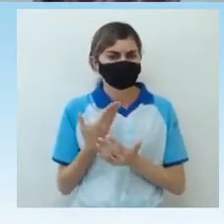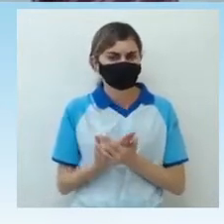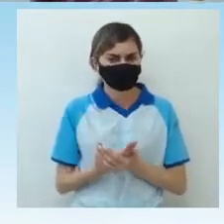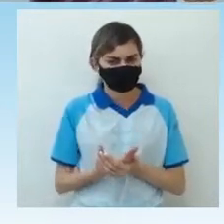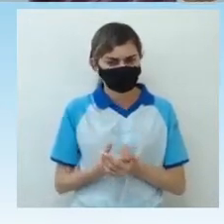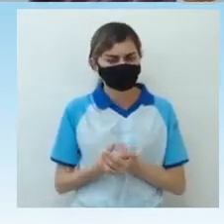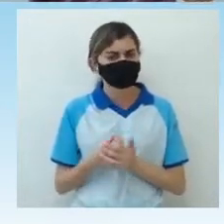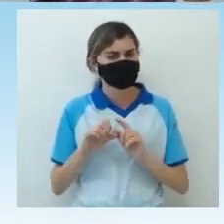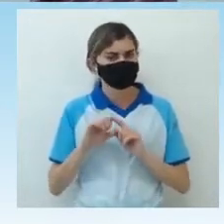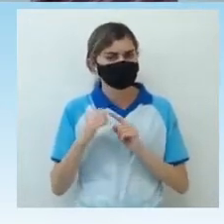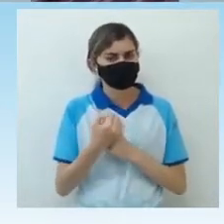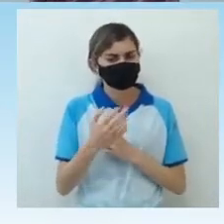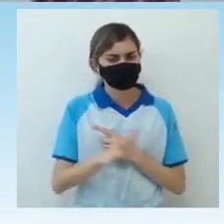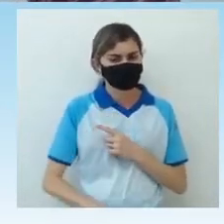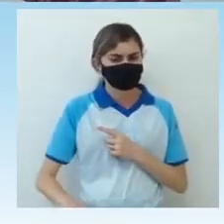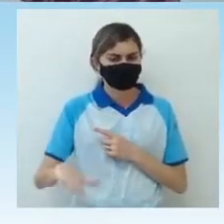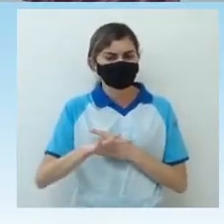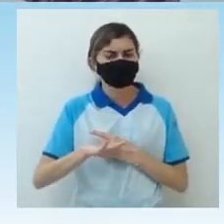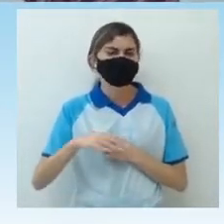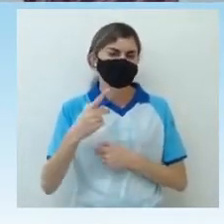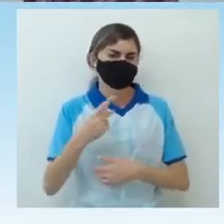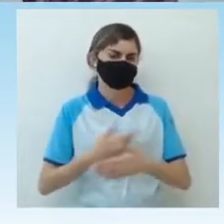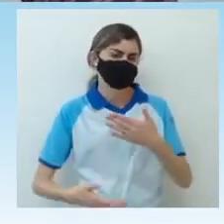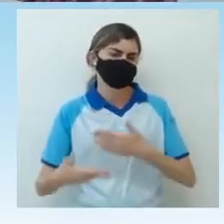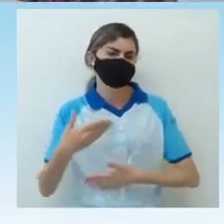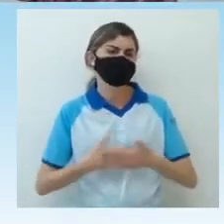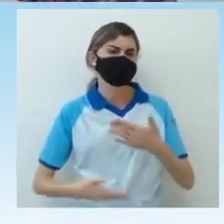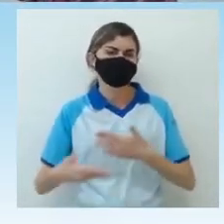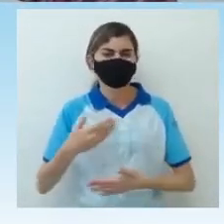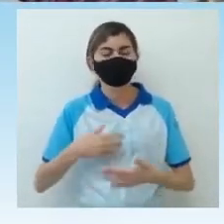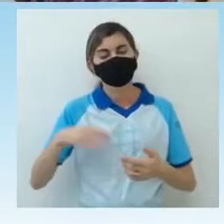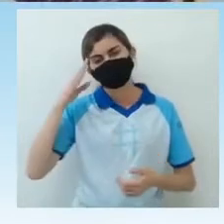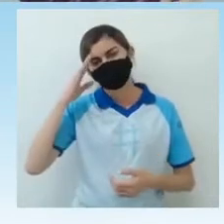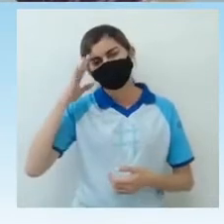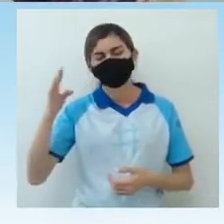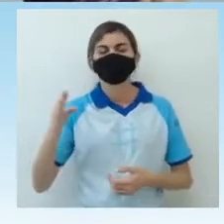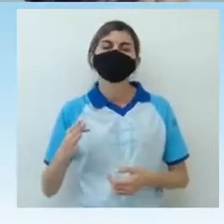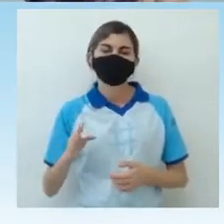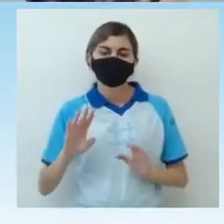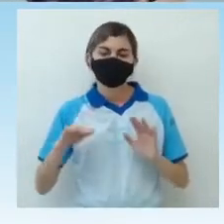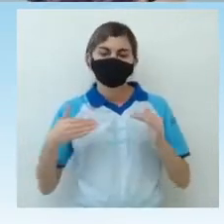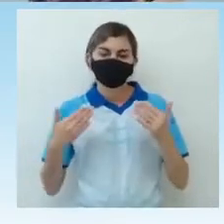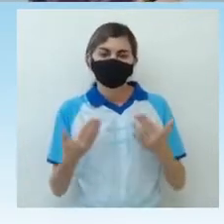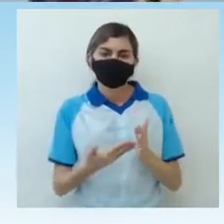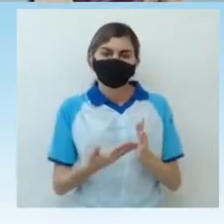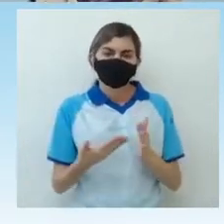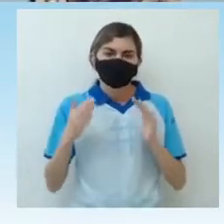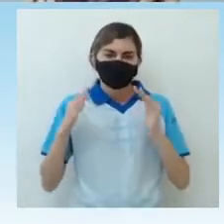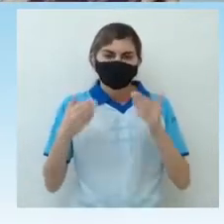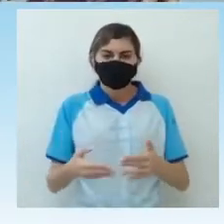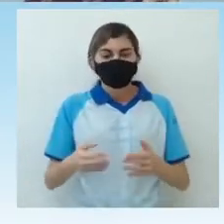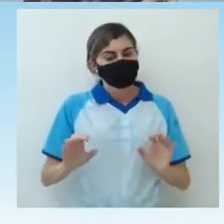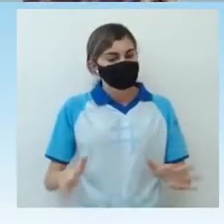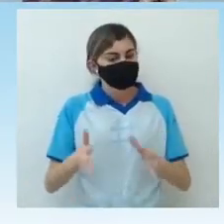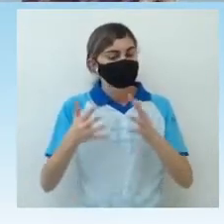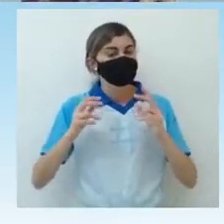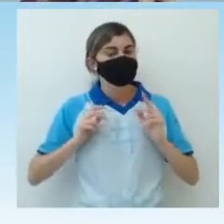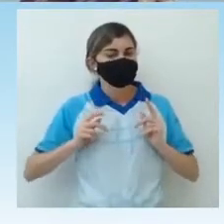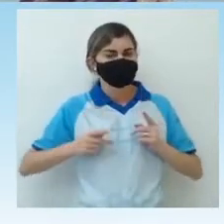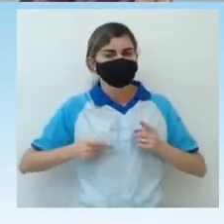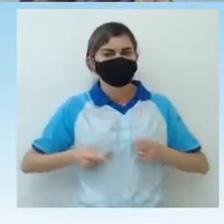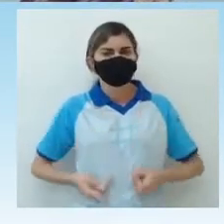chamada sociologia, que tem essas relações como principal foco de sua contribuição para a